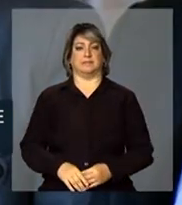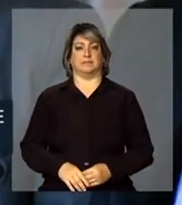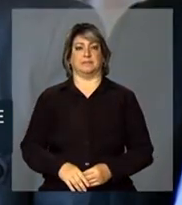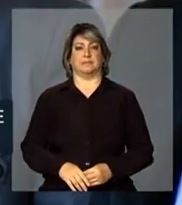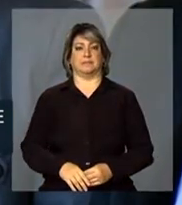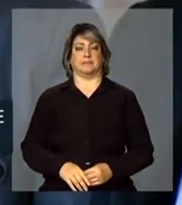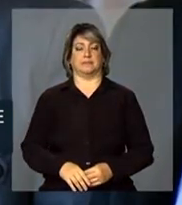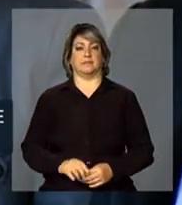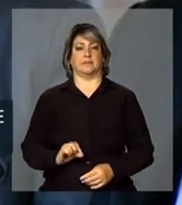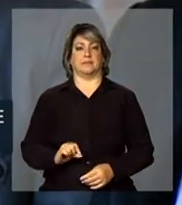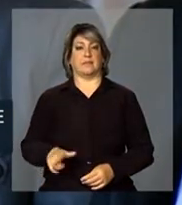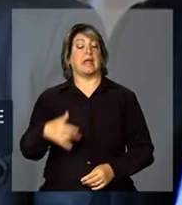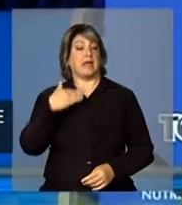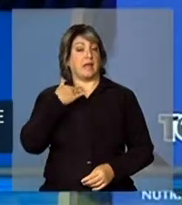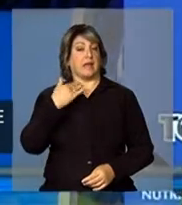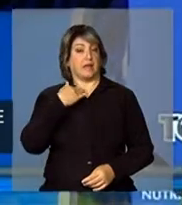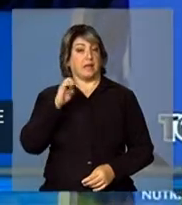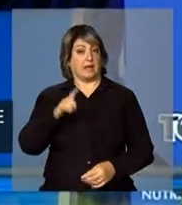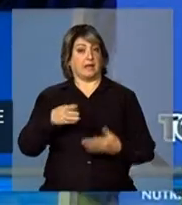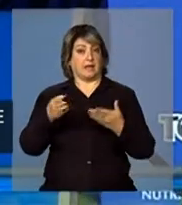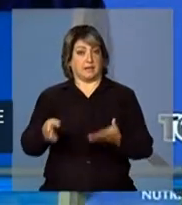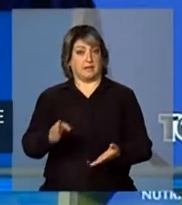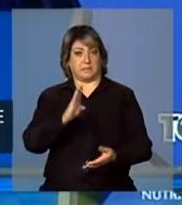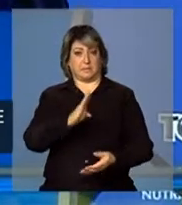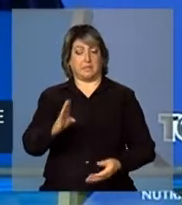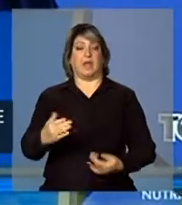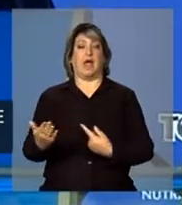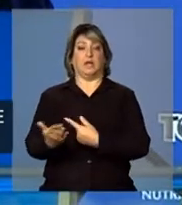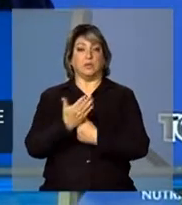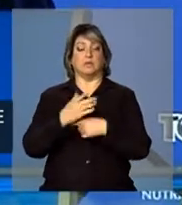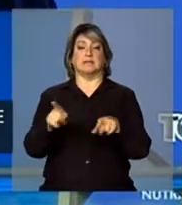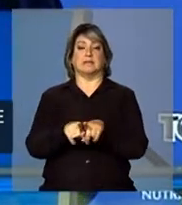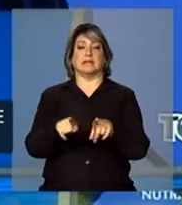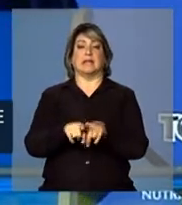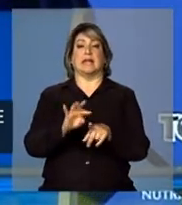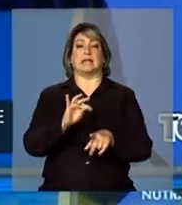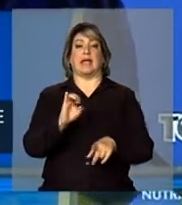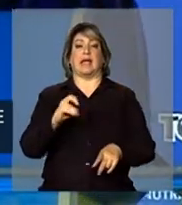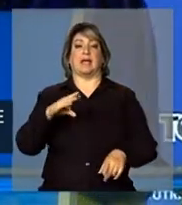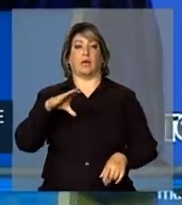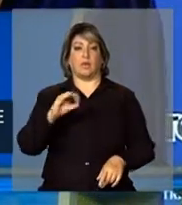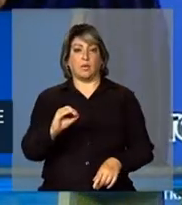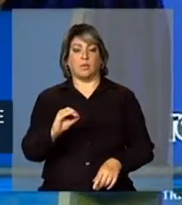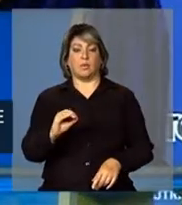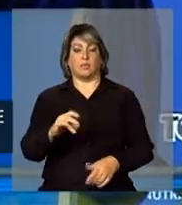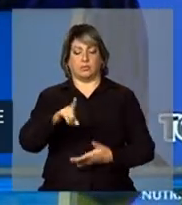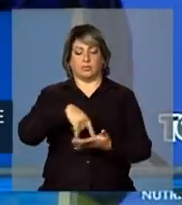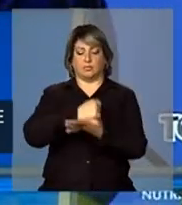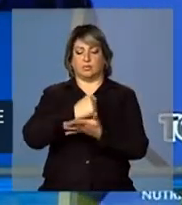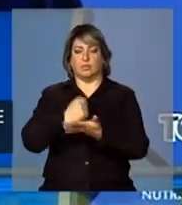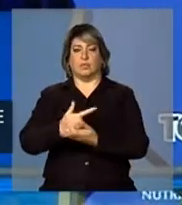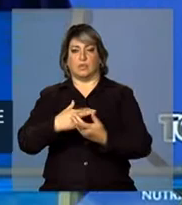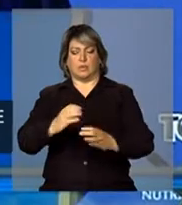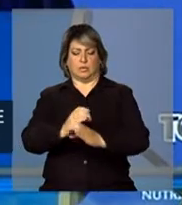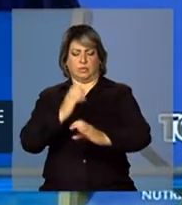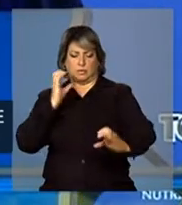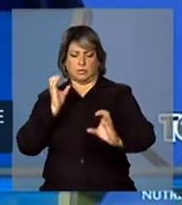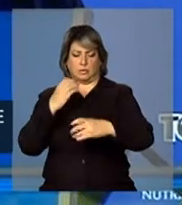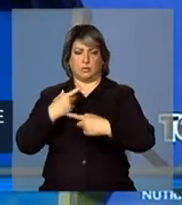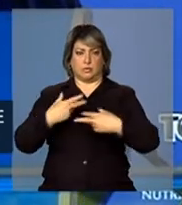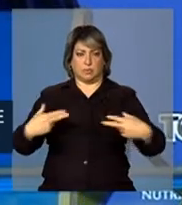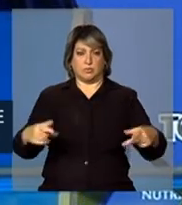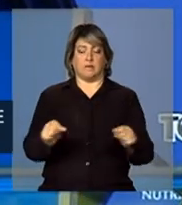O agente financeiro que nos ajuda também tecnicamente na contratação de engenheiros,